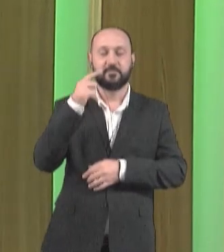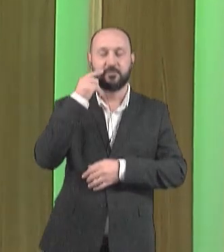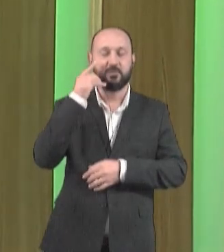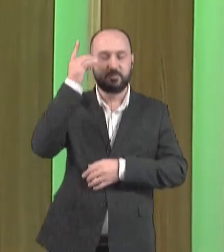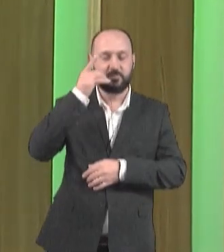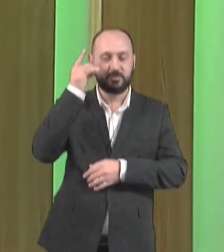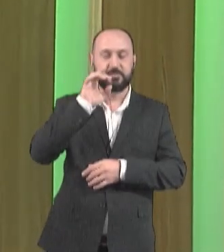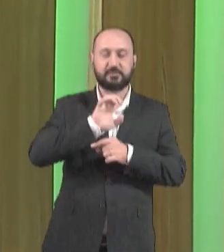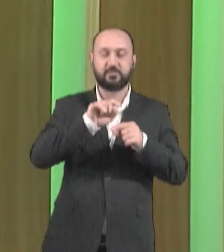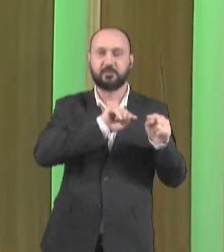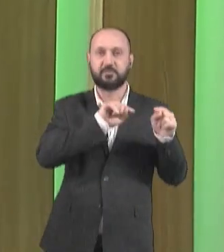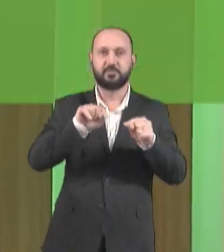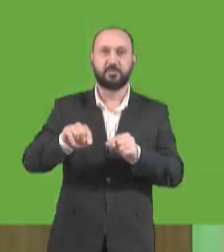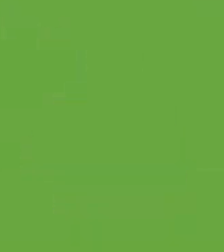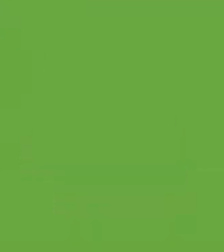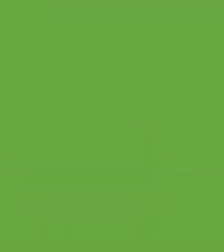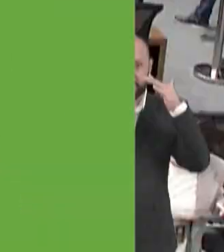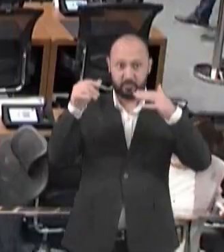deputados estaduais.